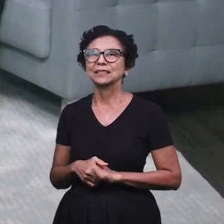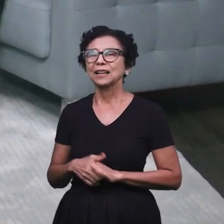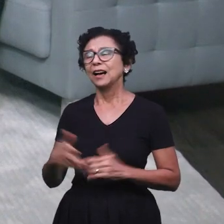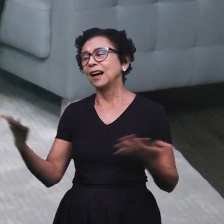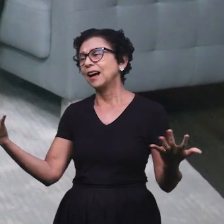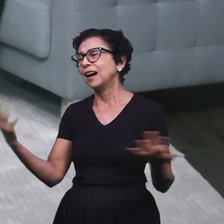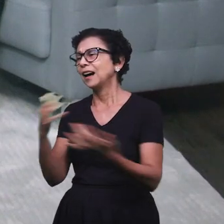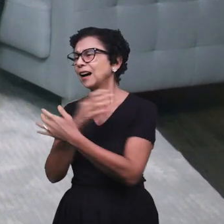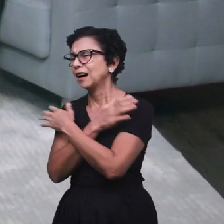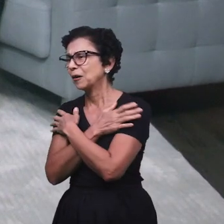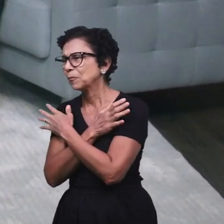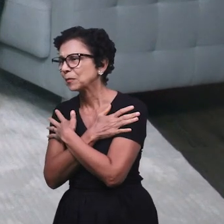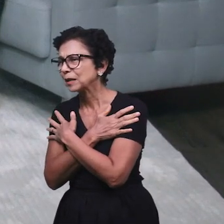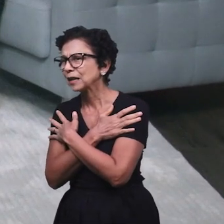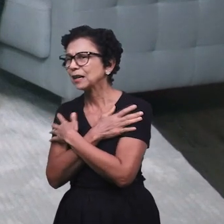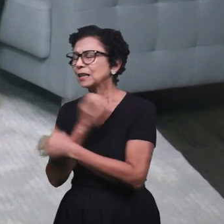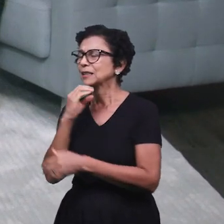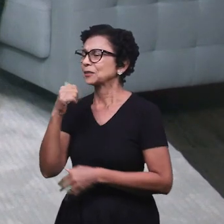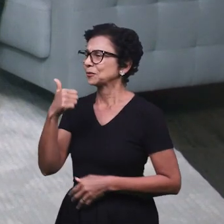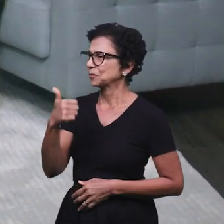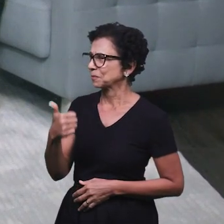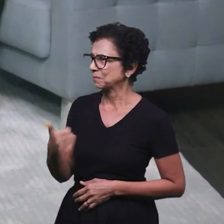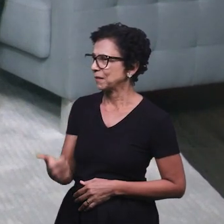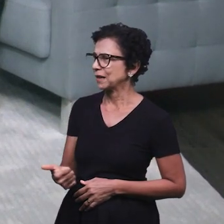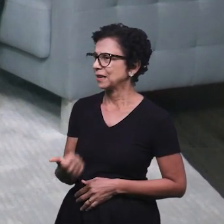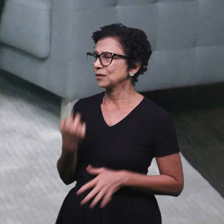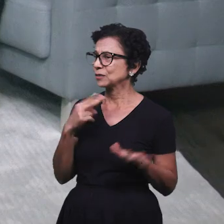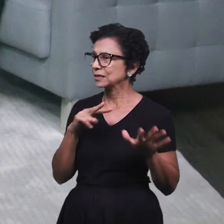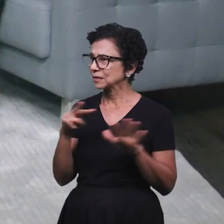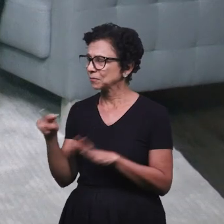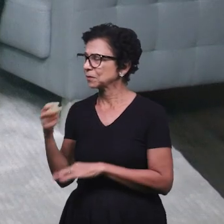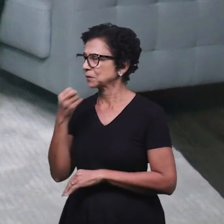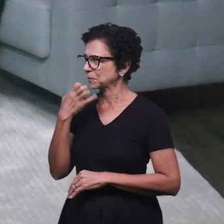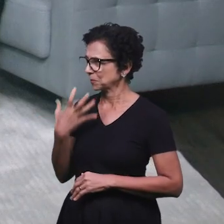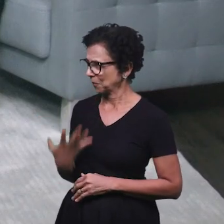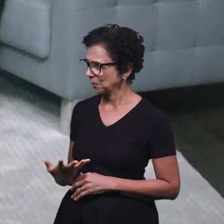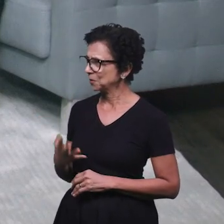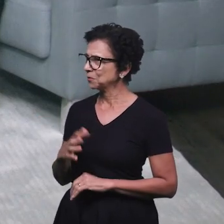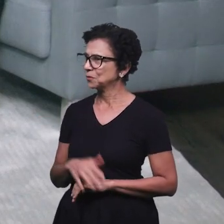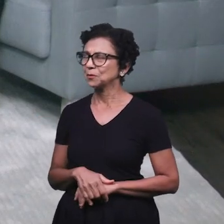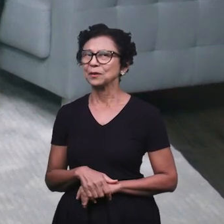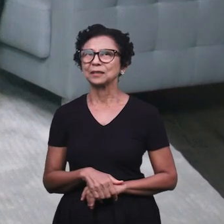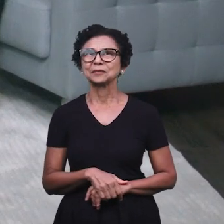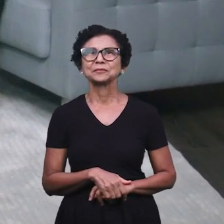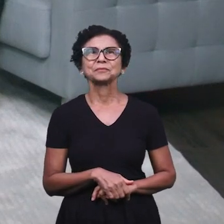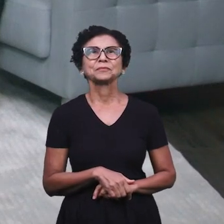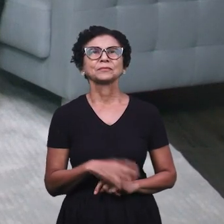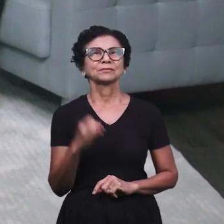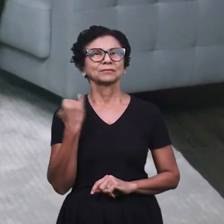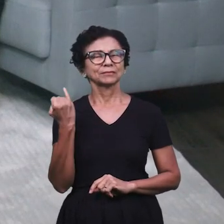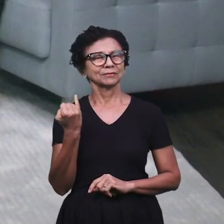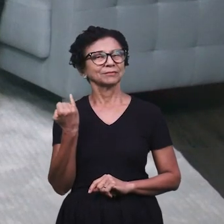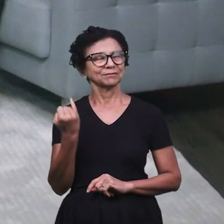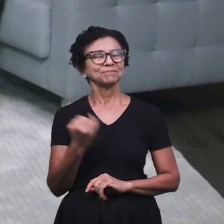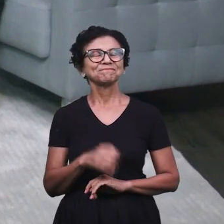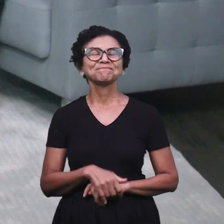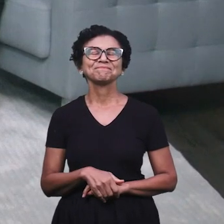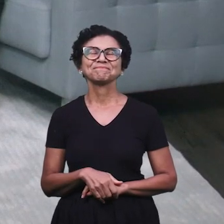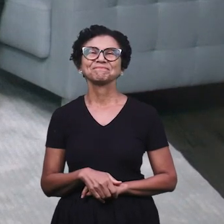tá? Como é que foi a semana? Eles se sentem super importantes, né? Que a gente está ali participando da vida deles. Isso é muito bom,